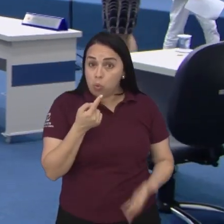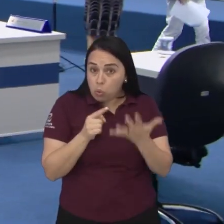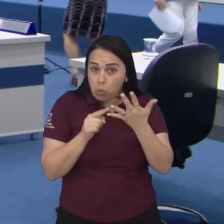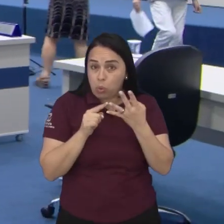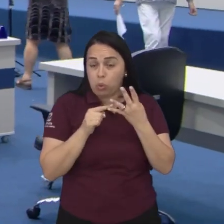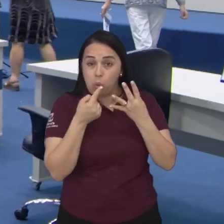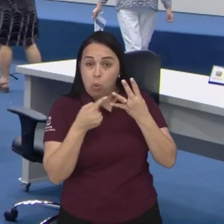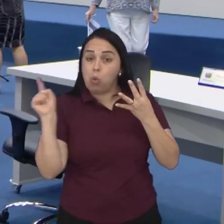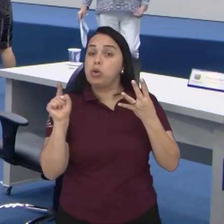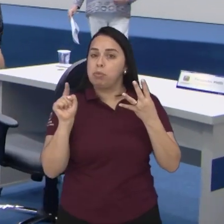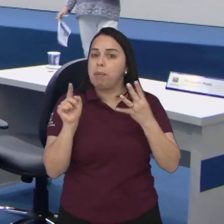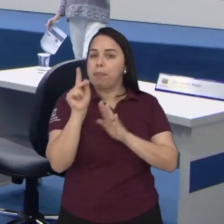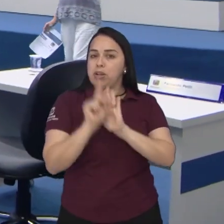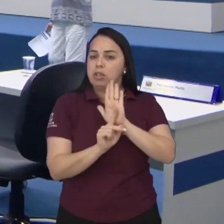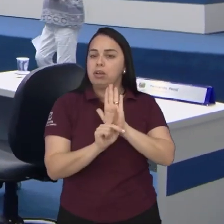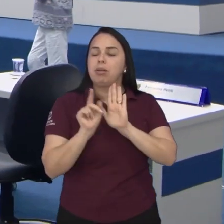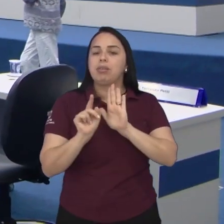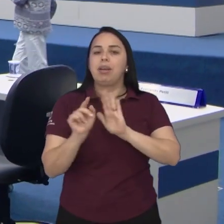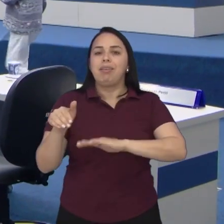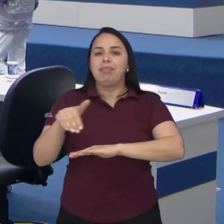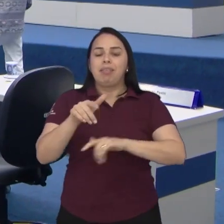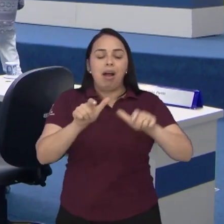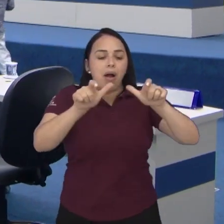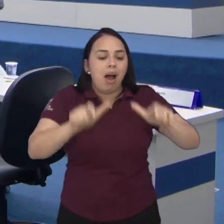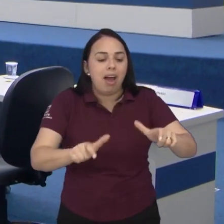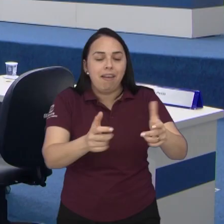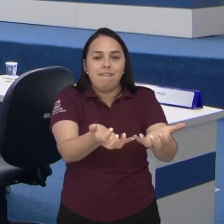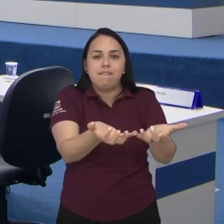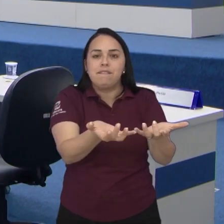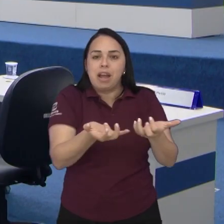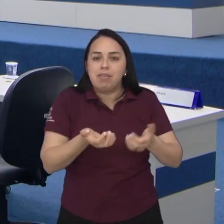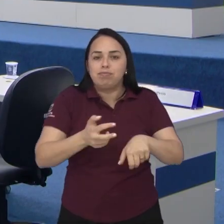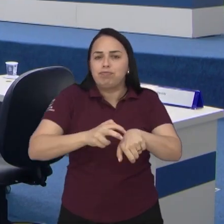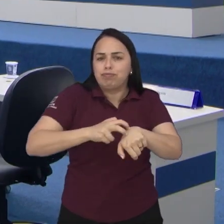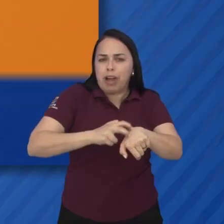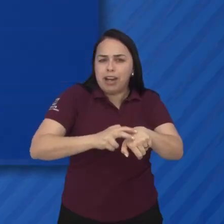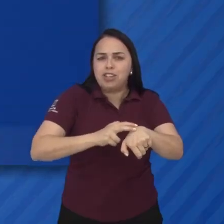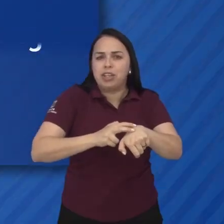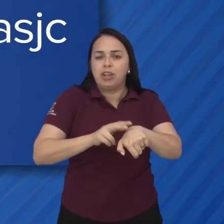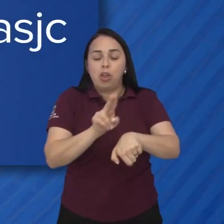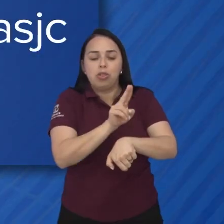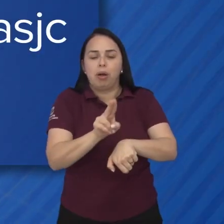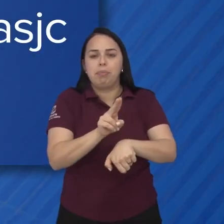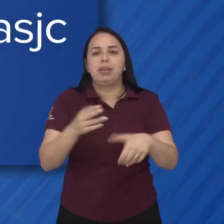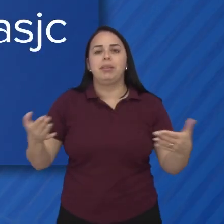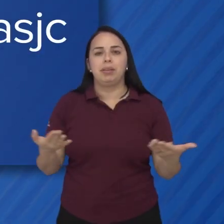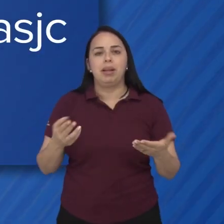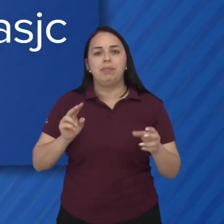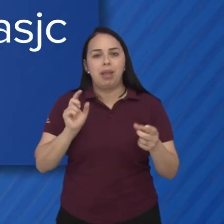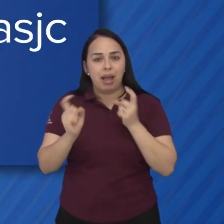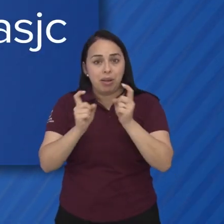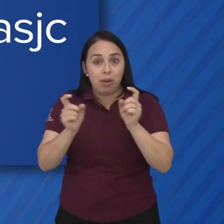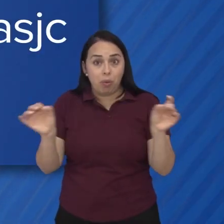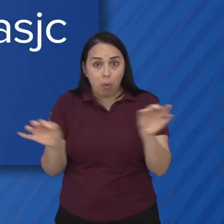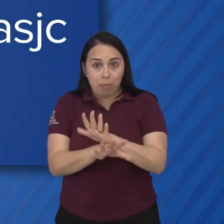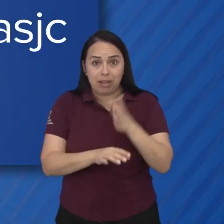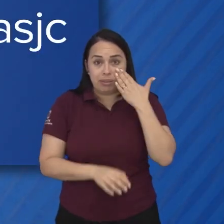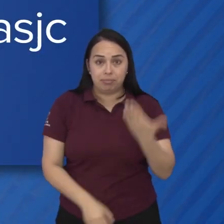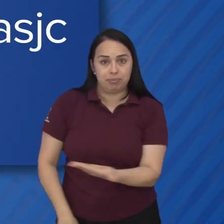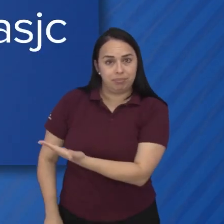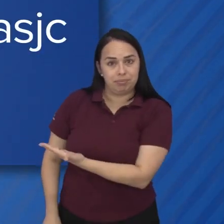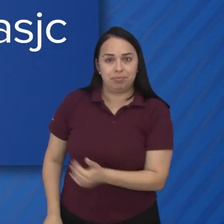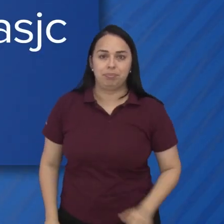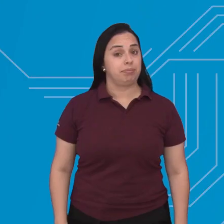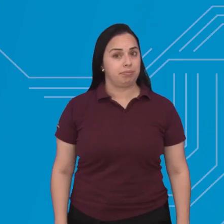projeto aprovado se refere à nominação de uma área verde no bairro Mirante Cambuí. A sessão na íntegra você confere em nosso canal